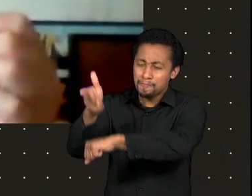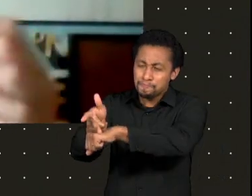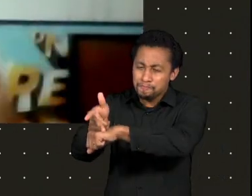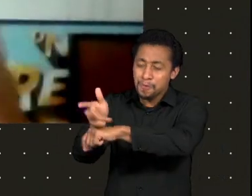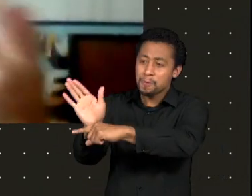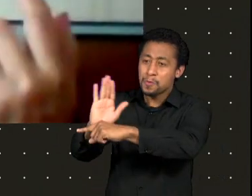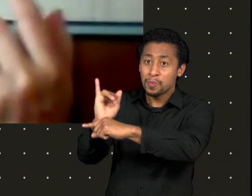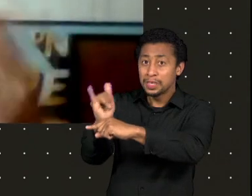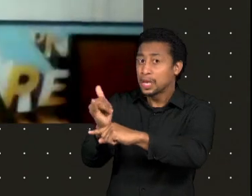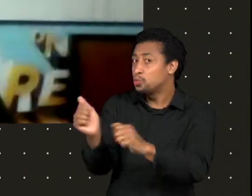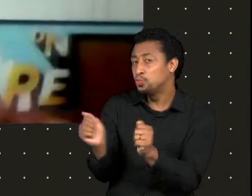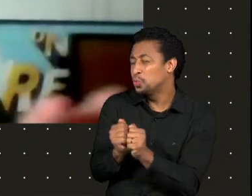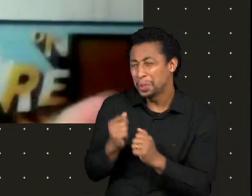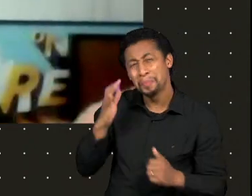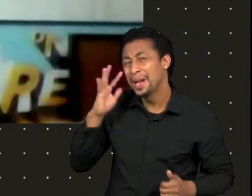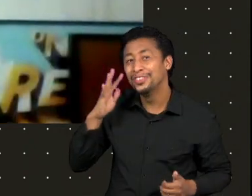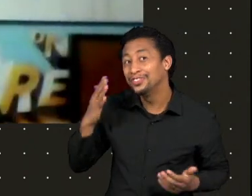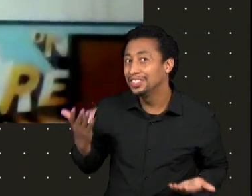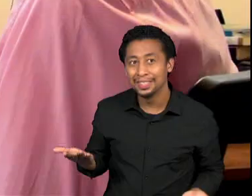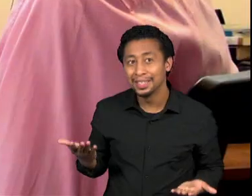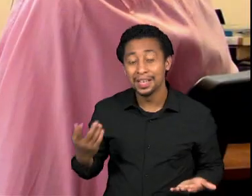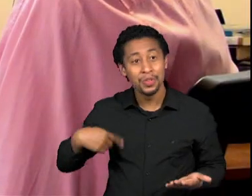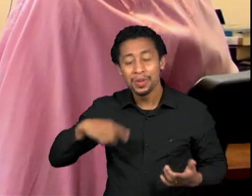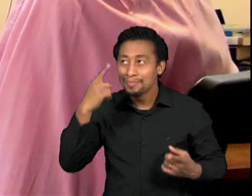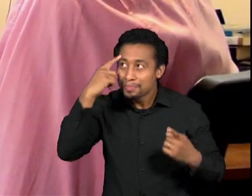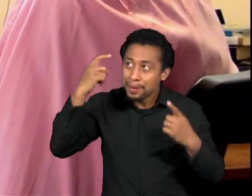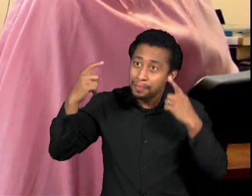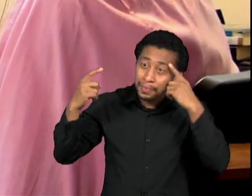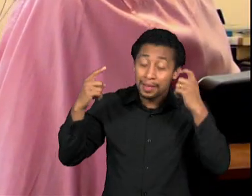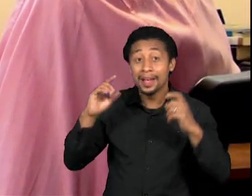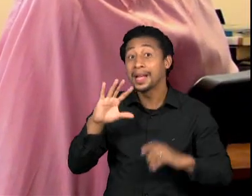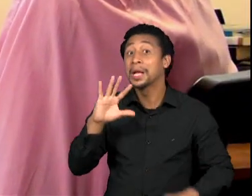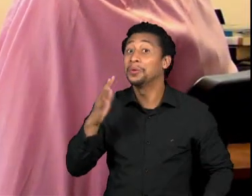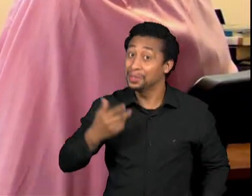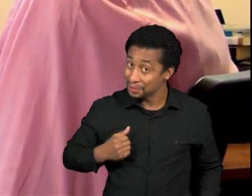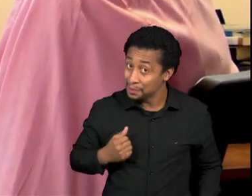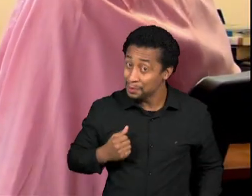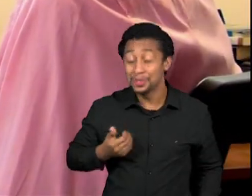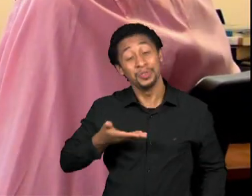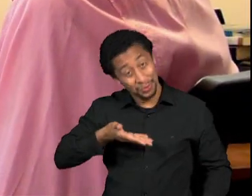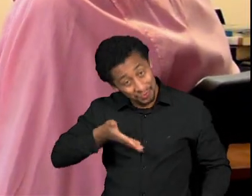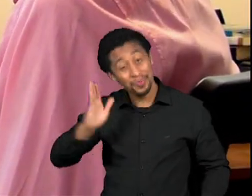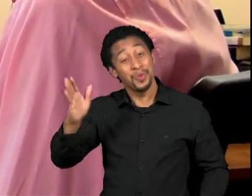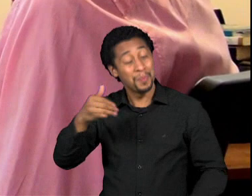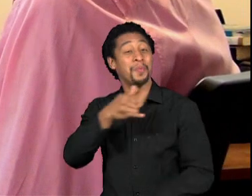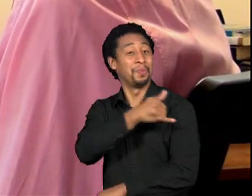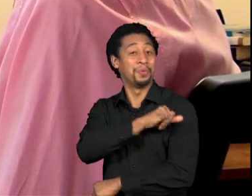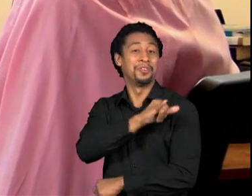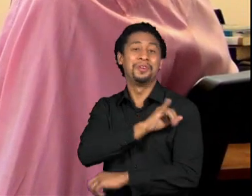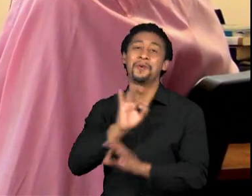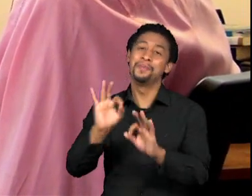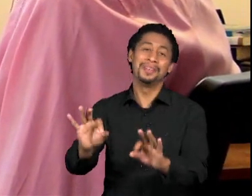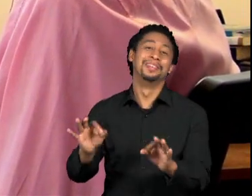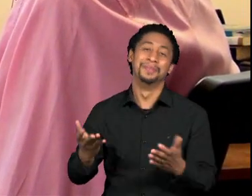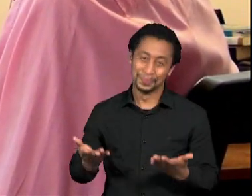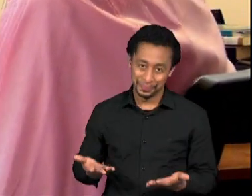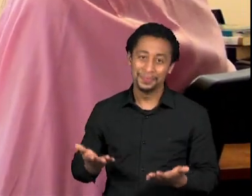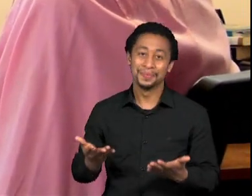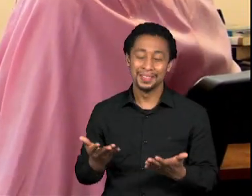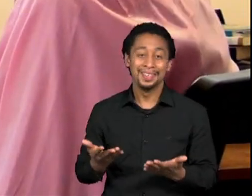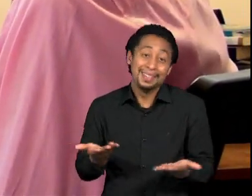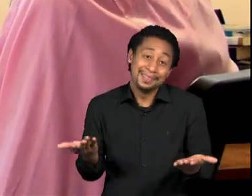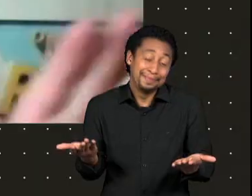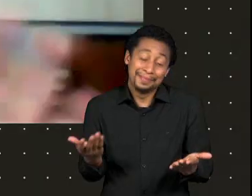documentário com a gente, que a gente inventou, não foi nem a classe, não. E nós fomos para Pirinópolis, acreditando que o Nelson não ia